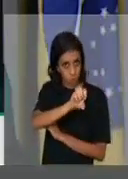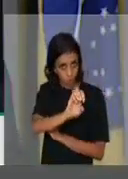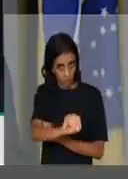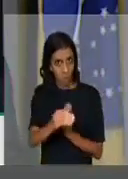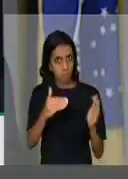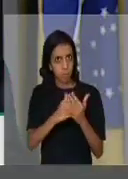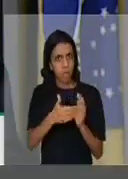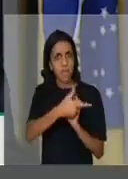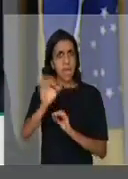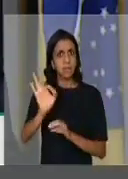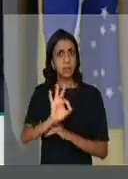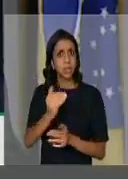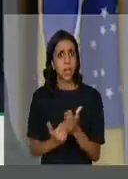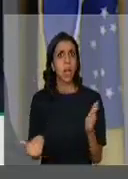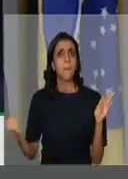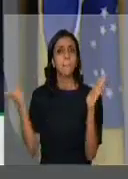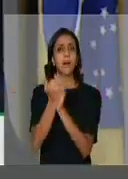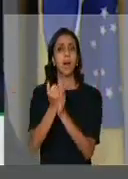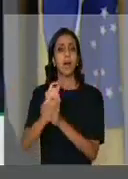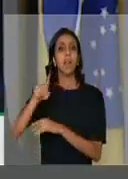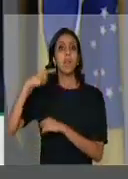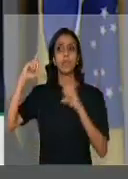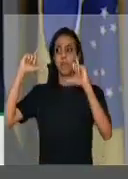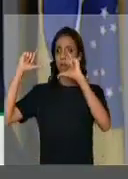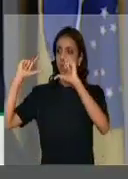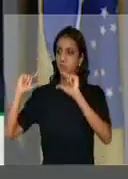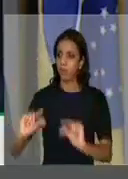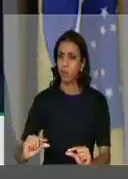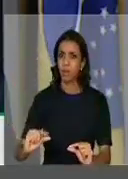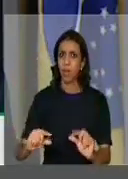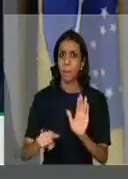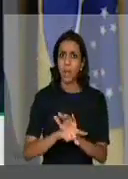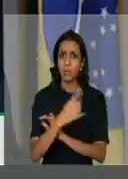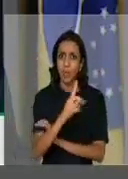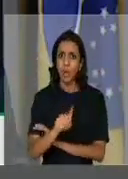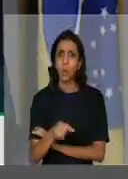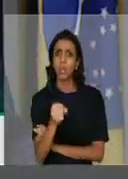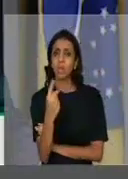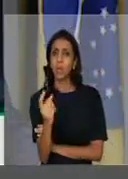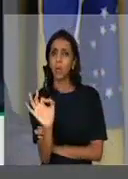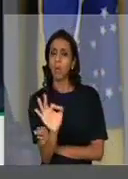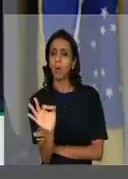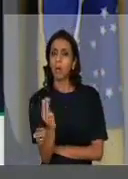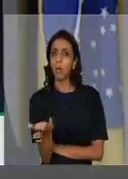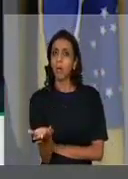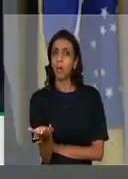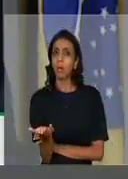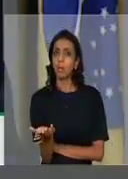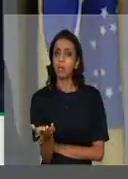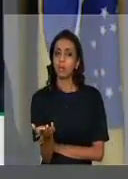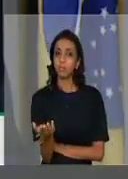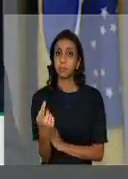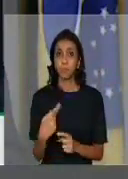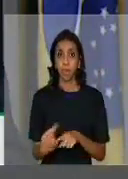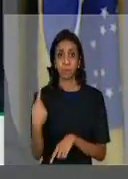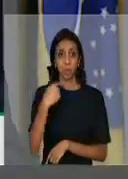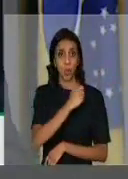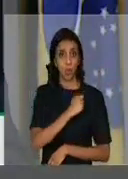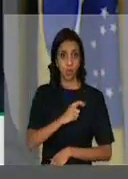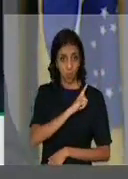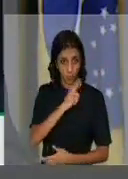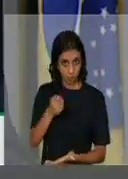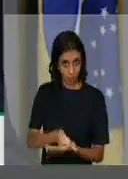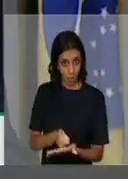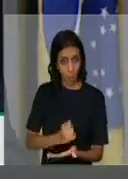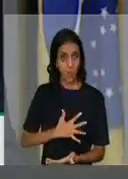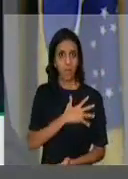ano de 80, crescemos 10%, caímos para menos 4,81%. O que derrubou o governo militar foi